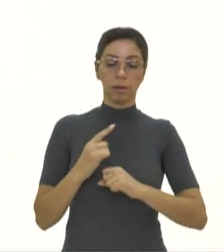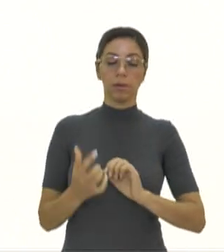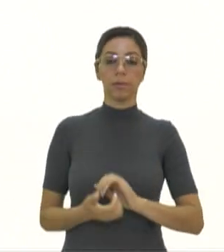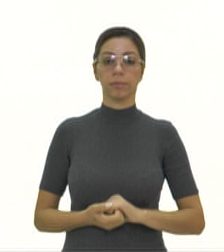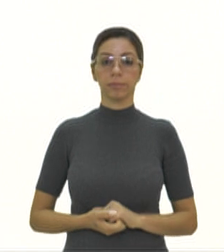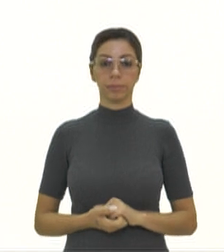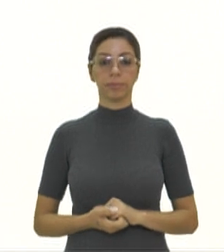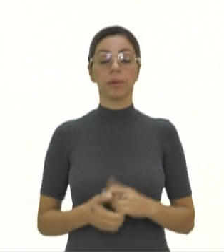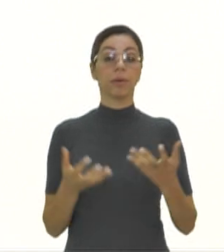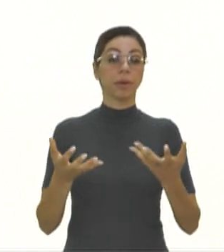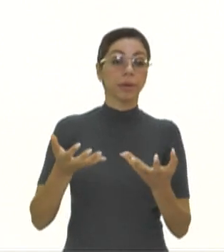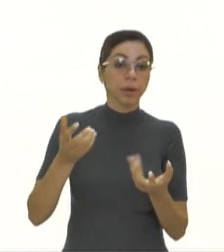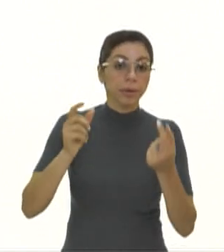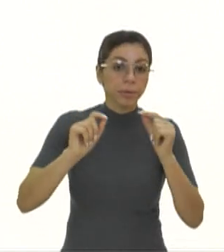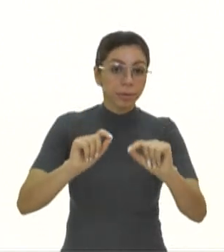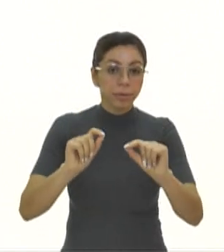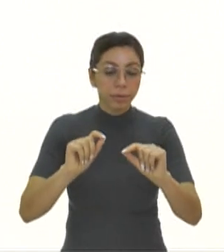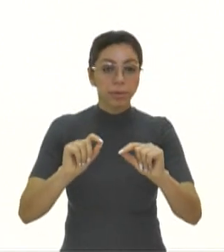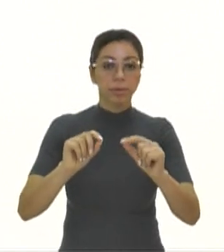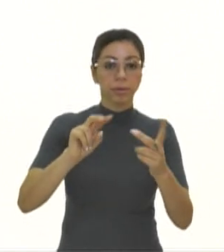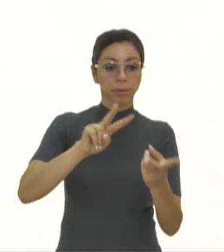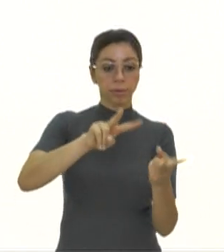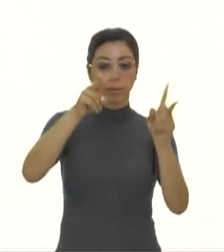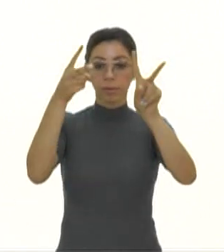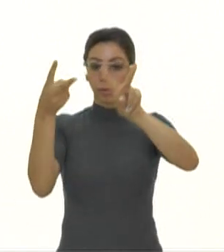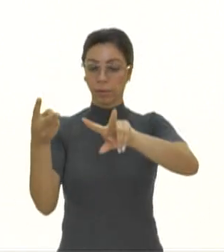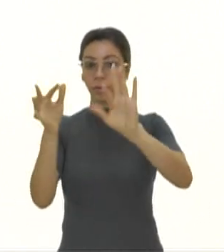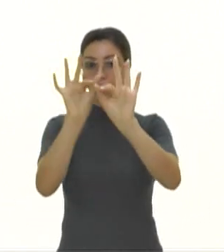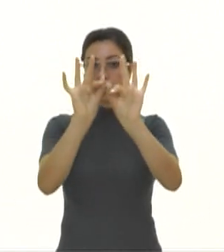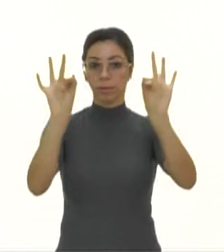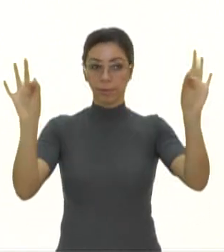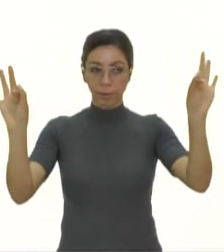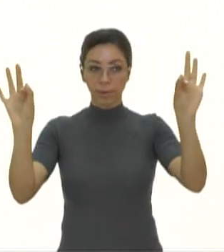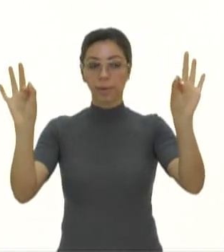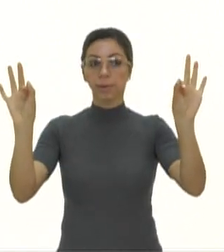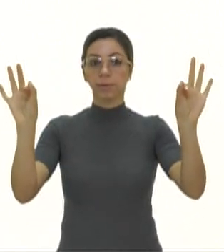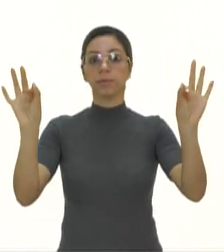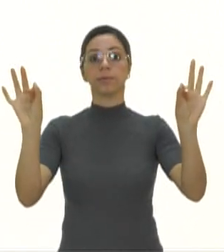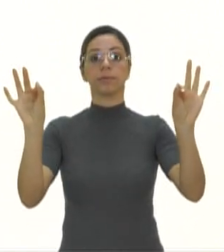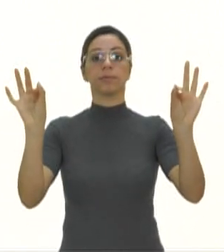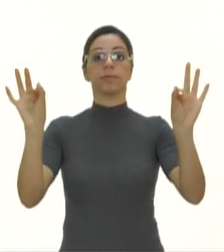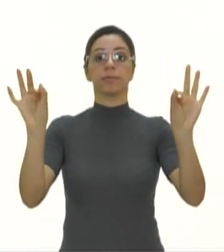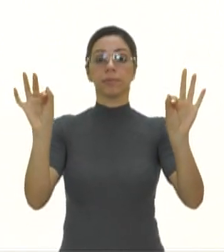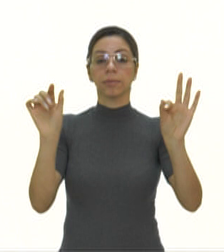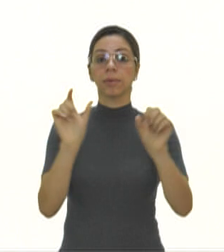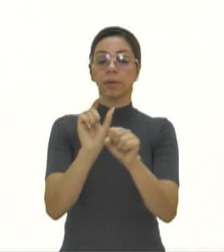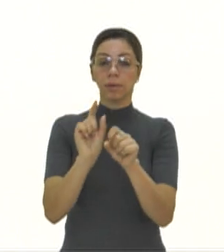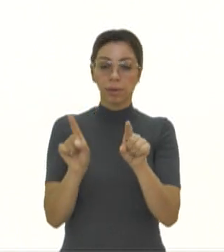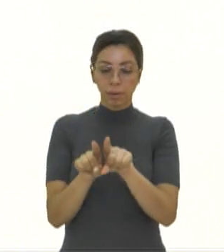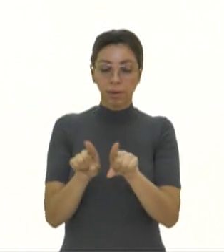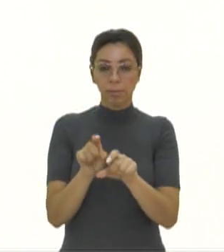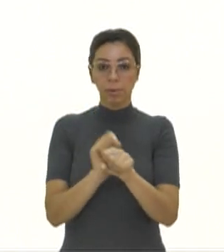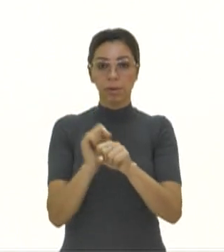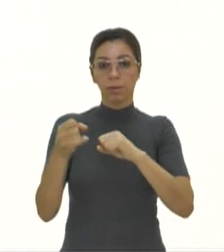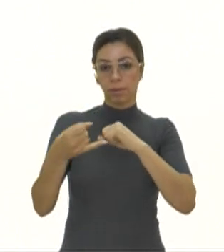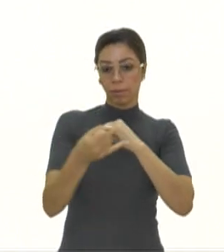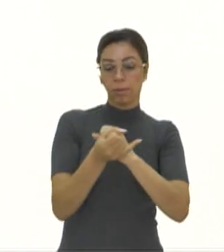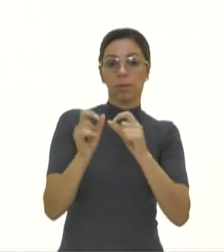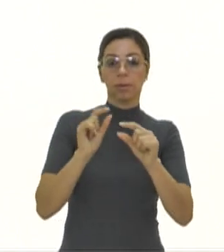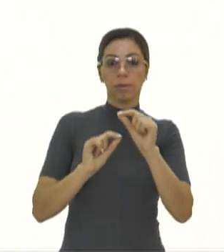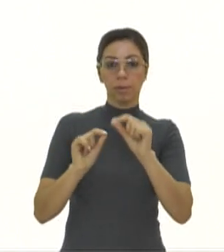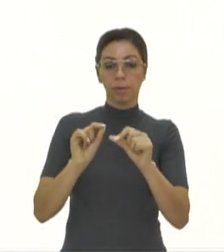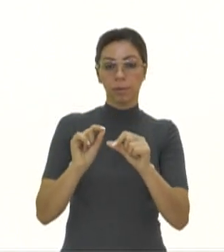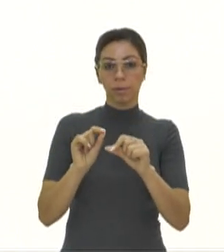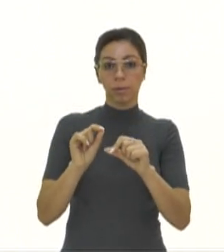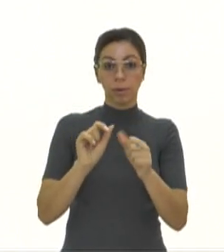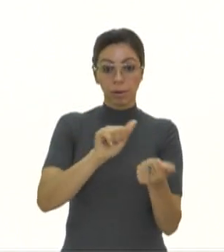que eu quero? Eu quero que vocês transformem as frases que estão aqui, que estão com adjetivos, através dos